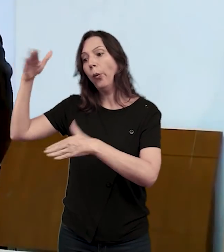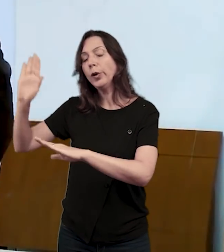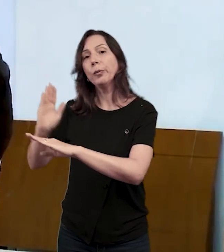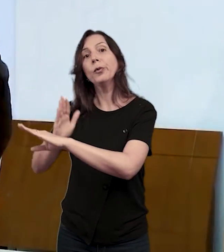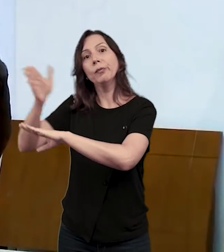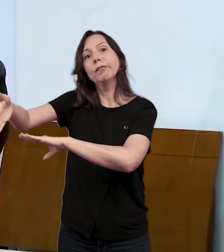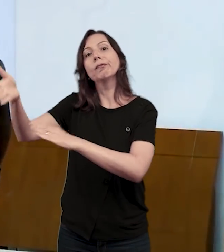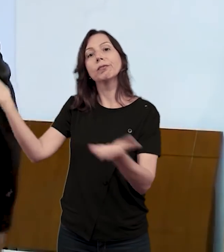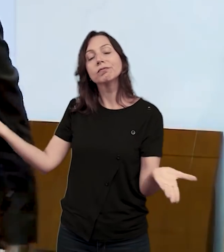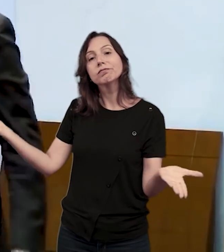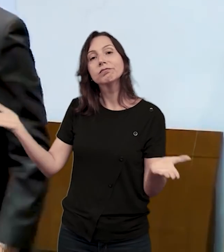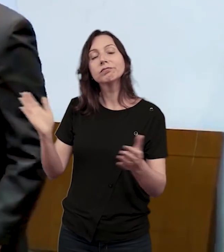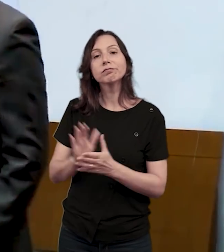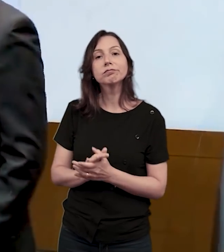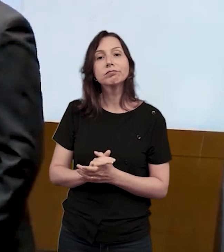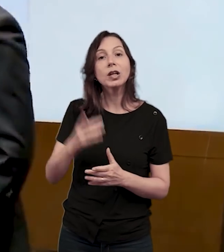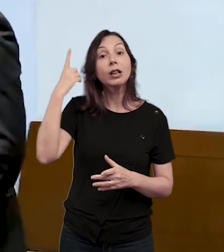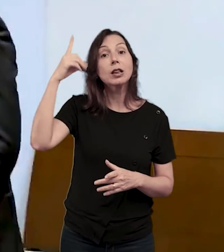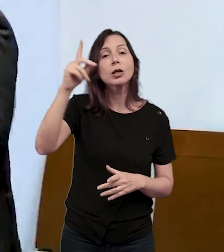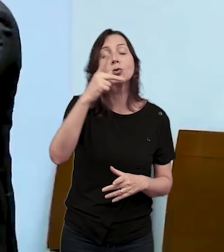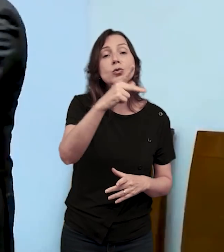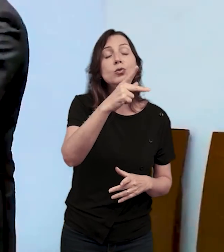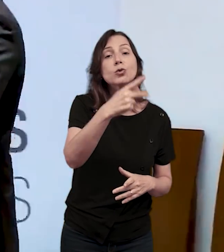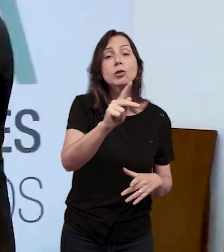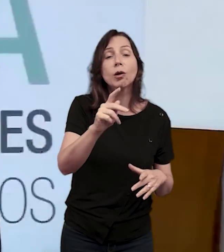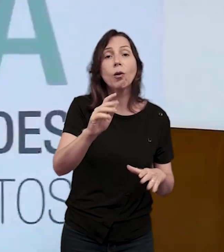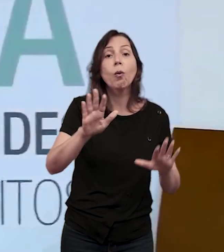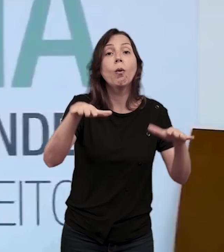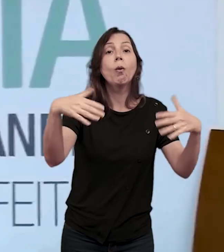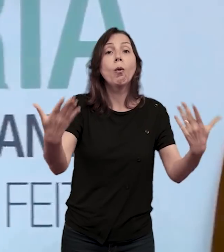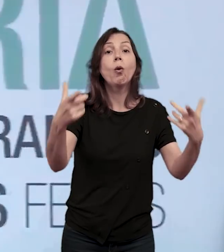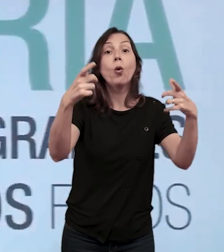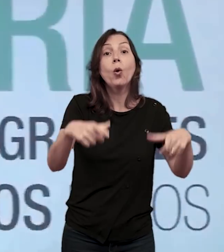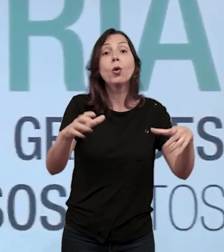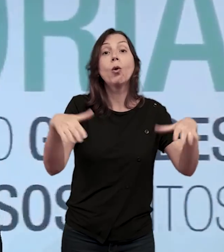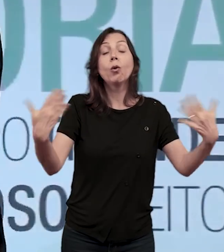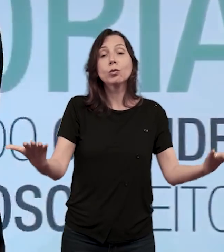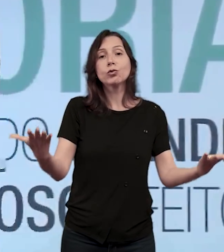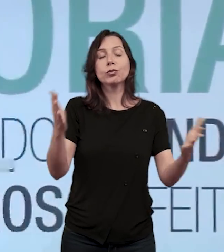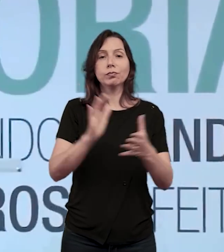Cadê o seu Deus? Teu Deus onde está?